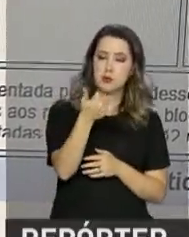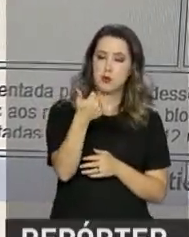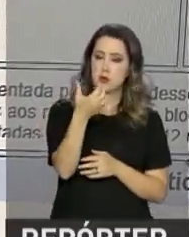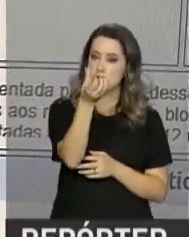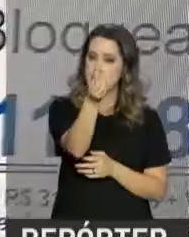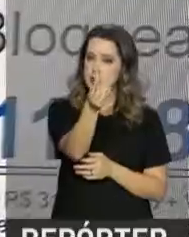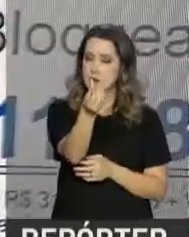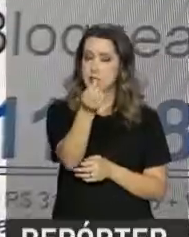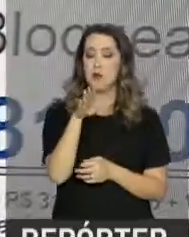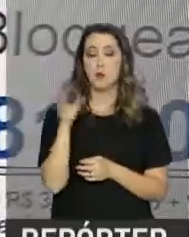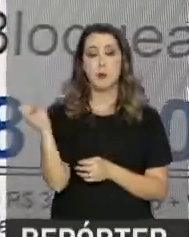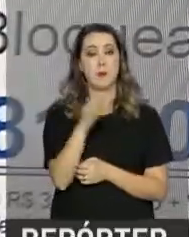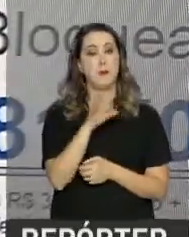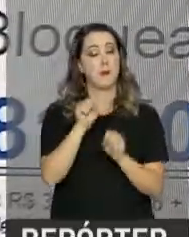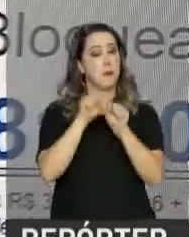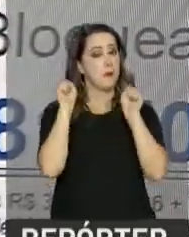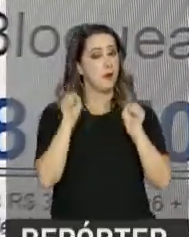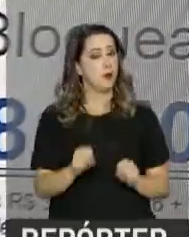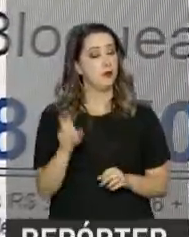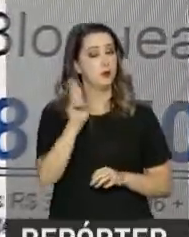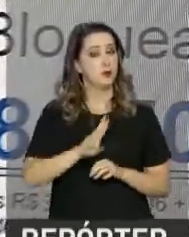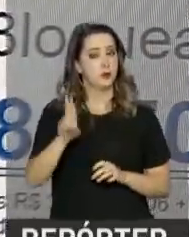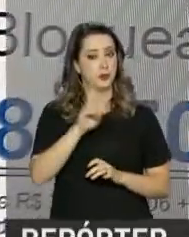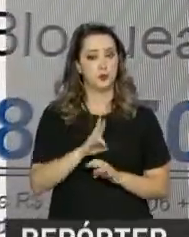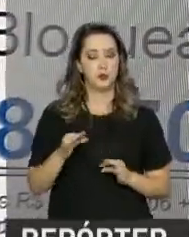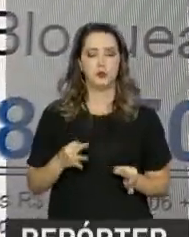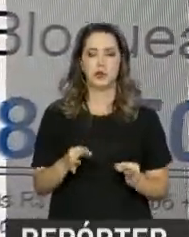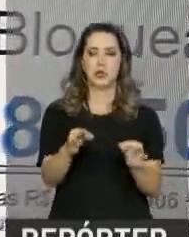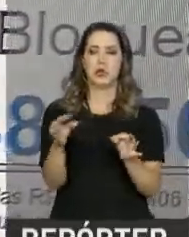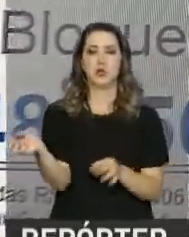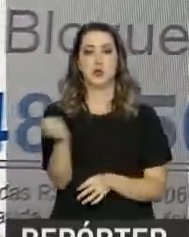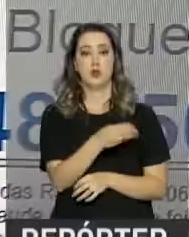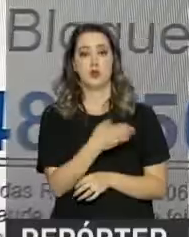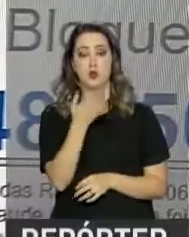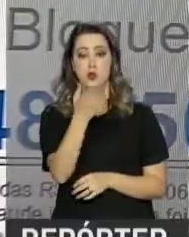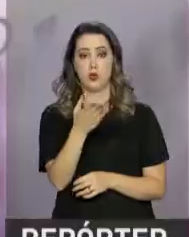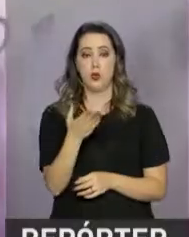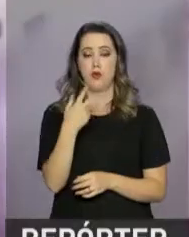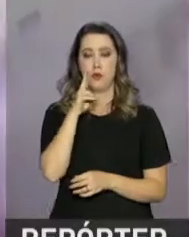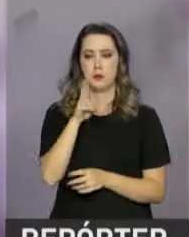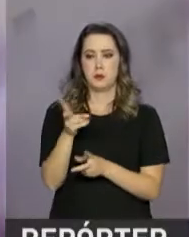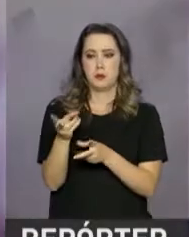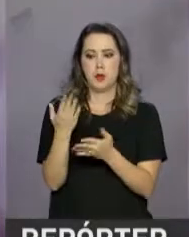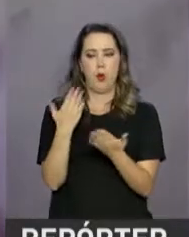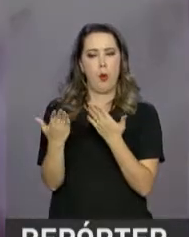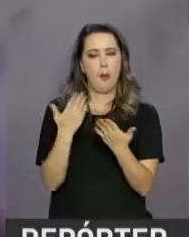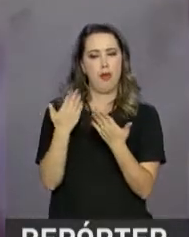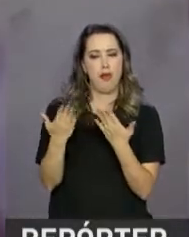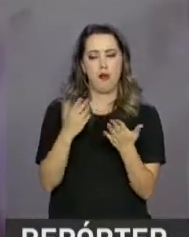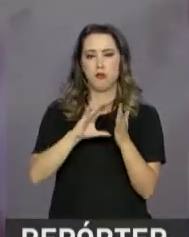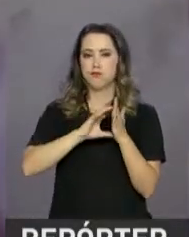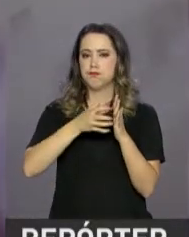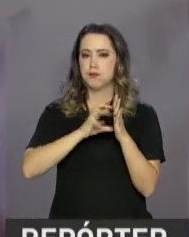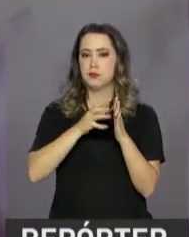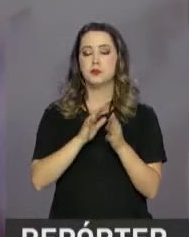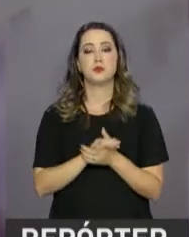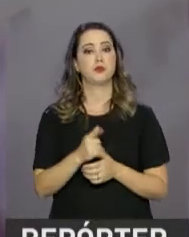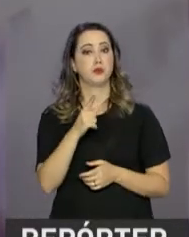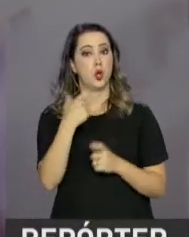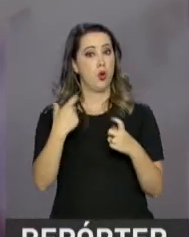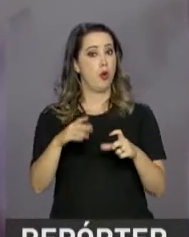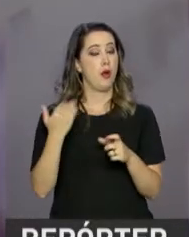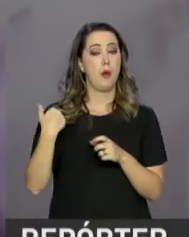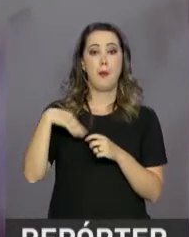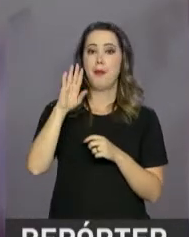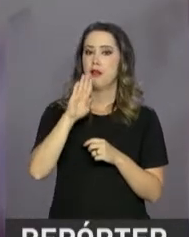sistema de análise e utiliza tecnologia de ponta para colher dados o maranhão é um líder do ranking de